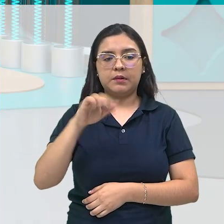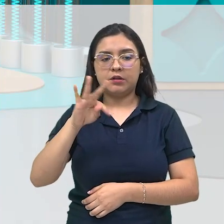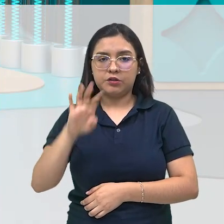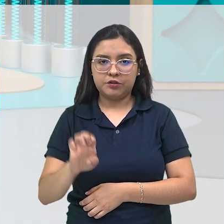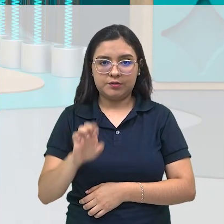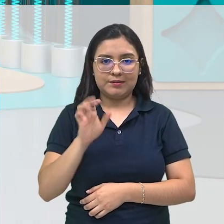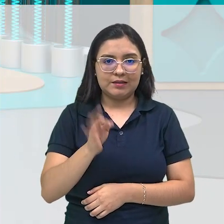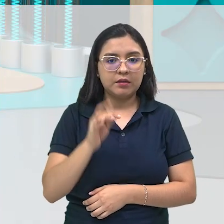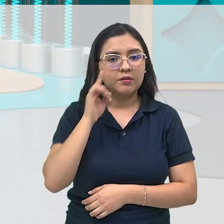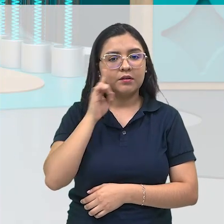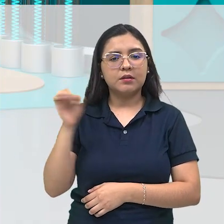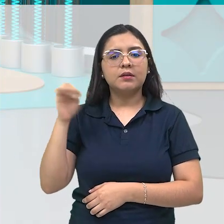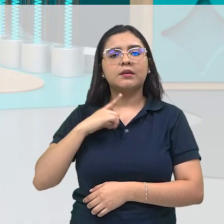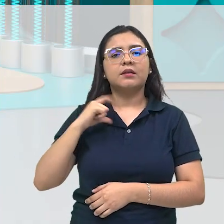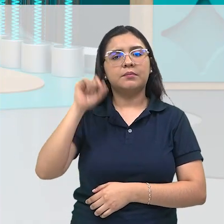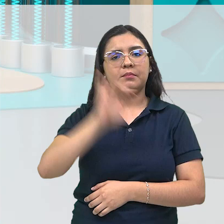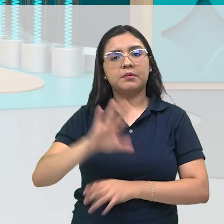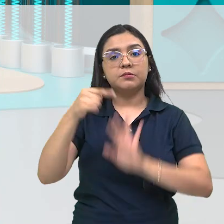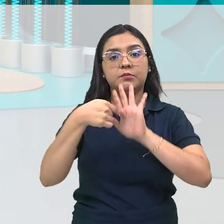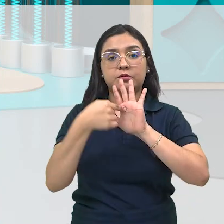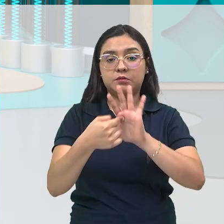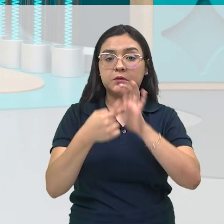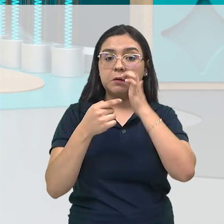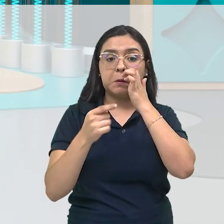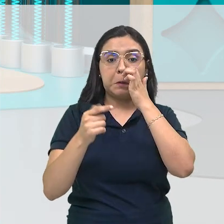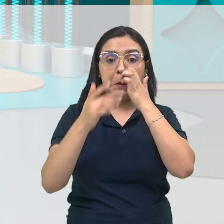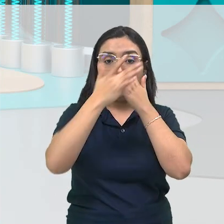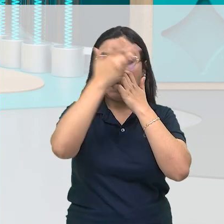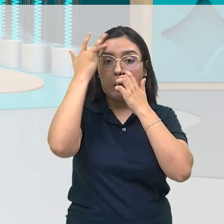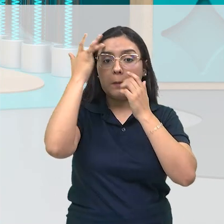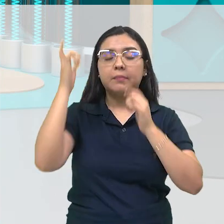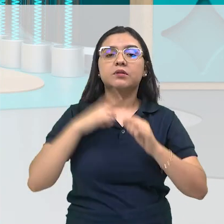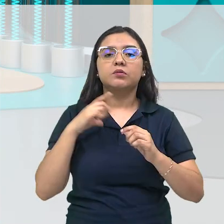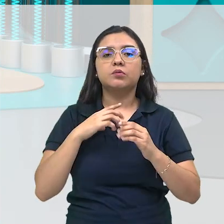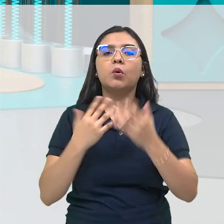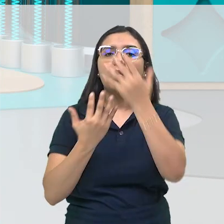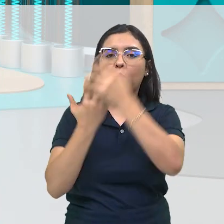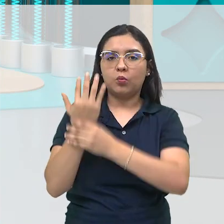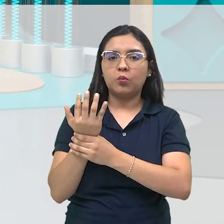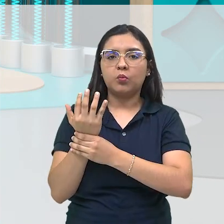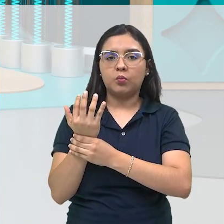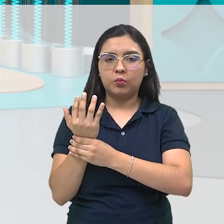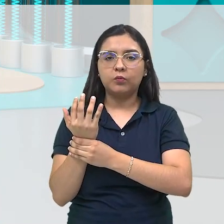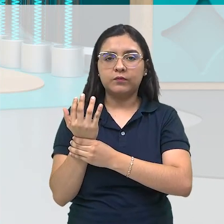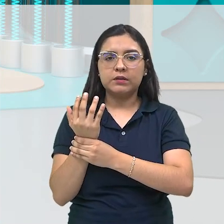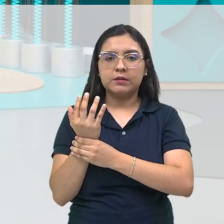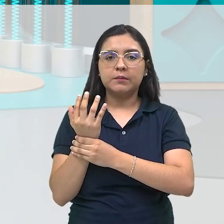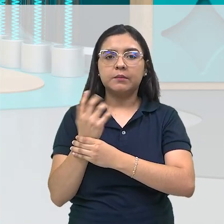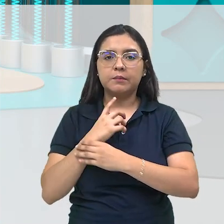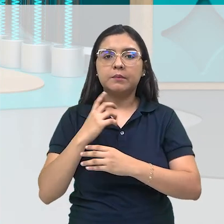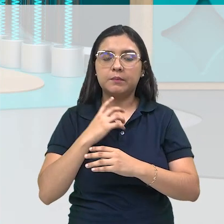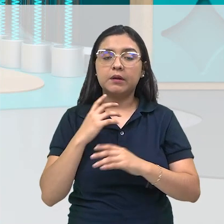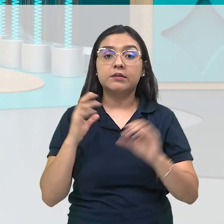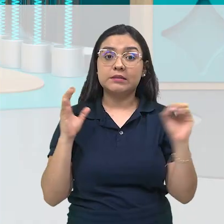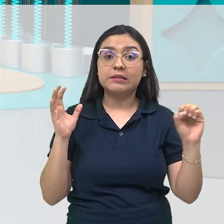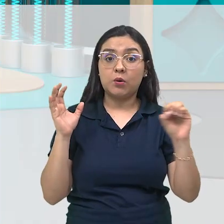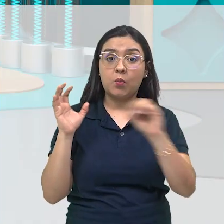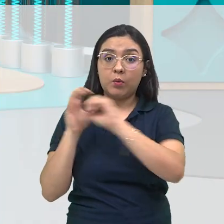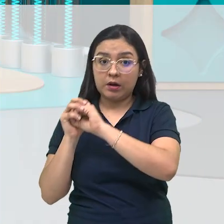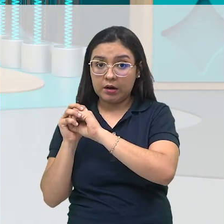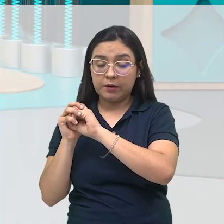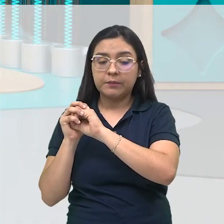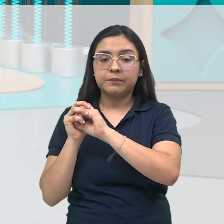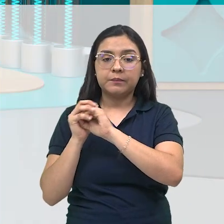aqui o sujeito que fica ali com a luva para segurar essa bola, tá bom? E tem